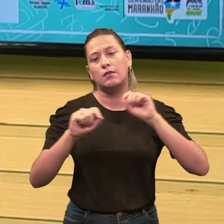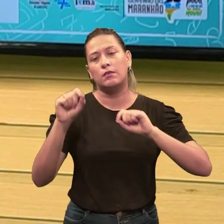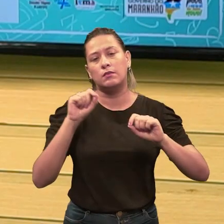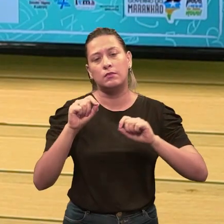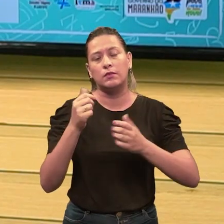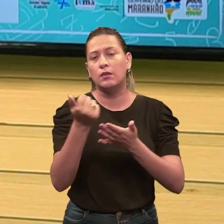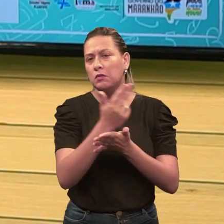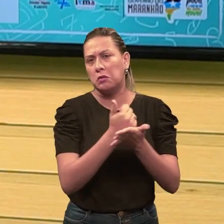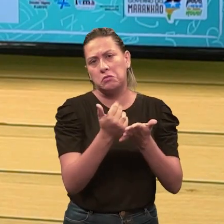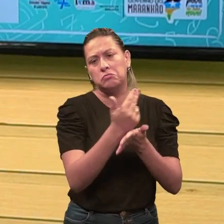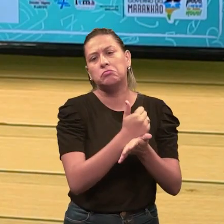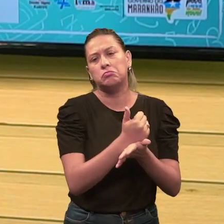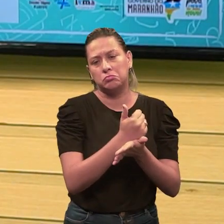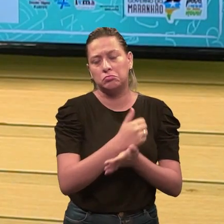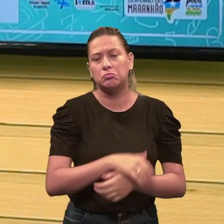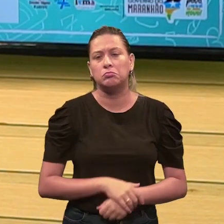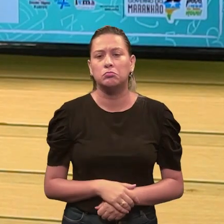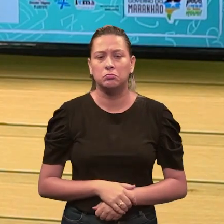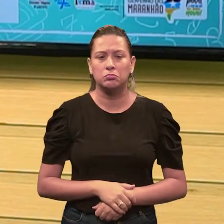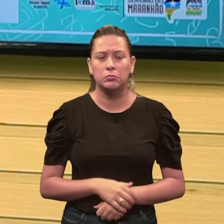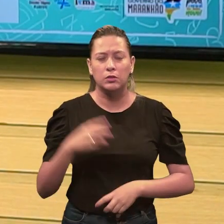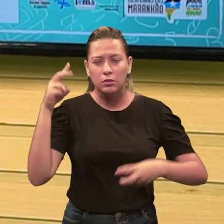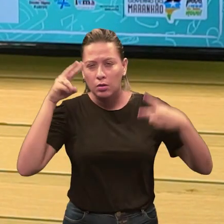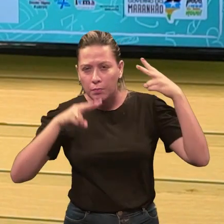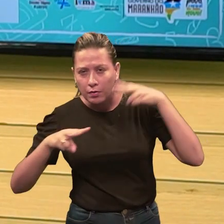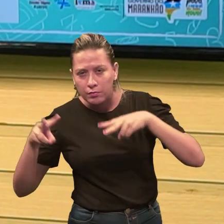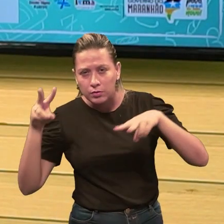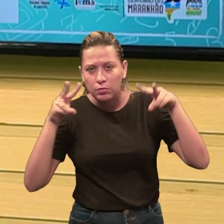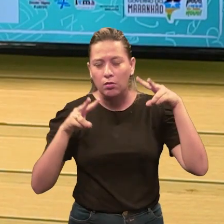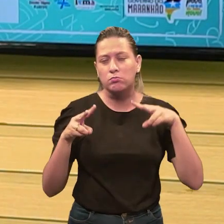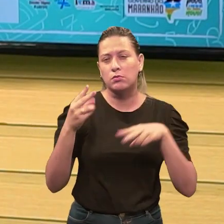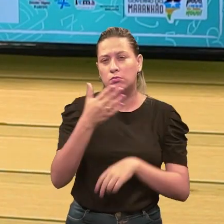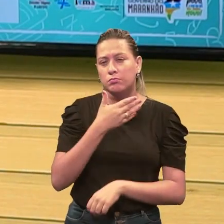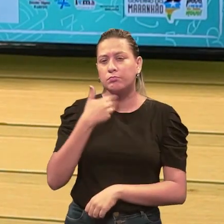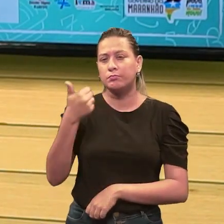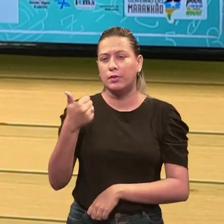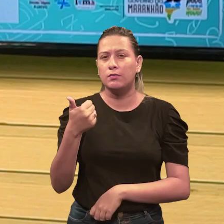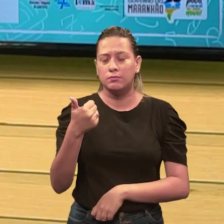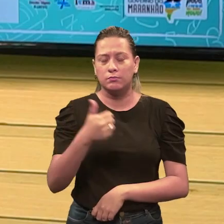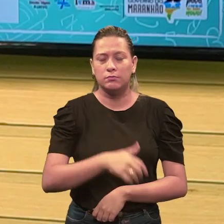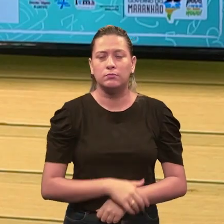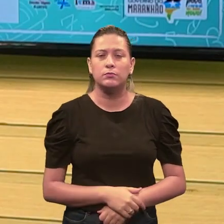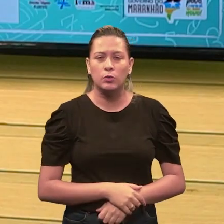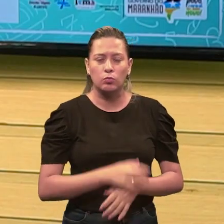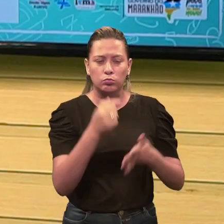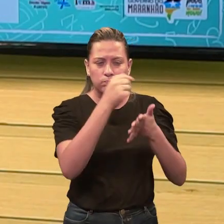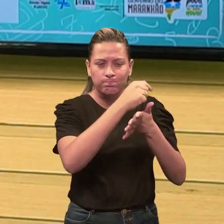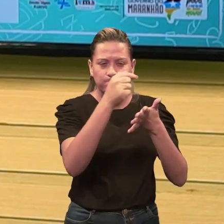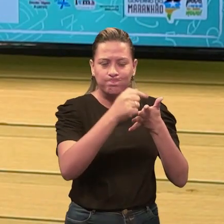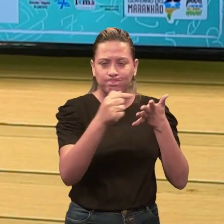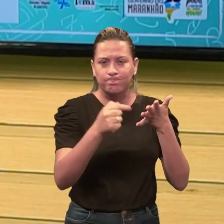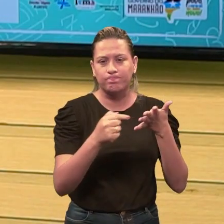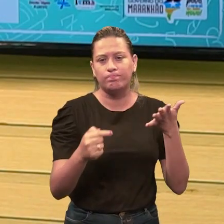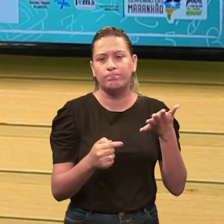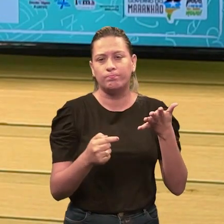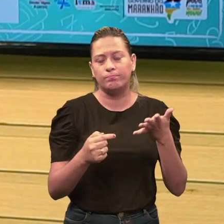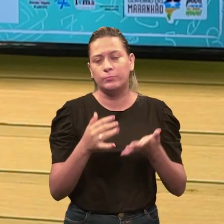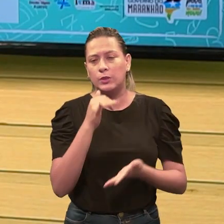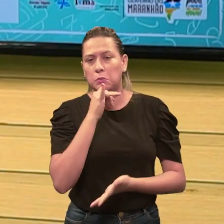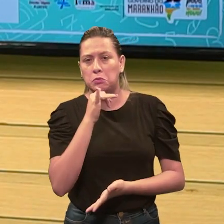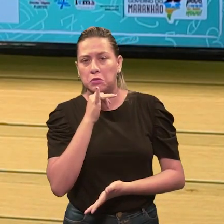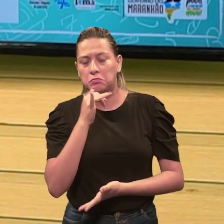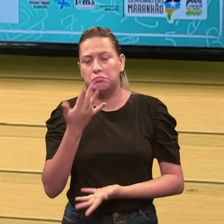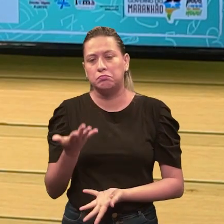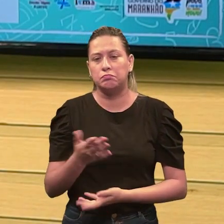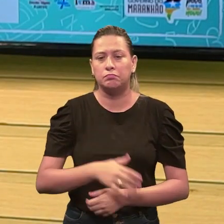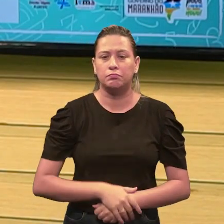desse circuito, e aqui uma planta baixa. Aqui na planta baixa a gente consegue ter uma visão melhor, né, de cada